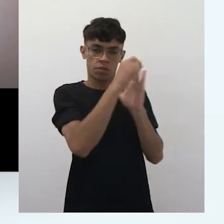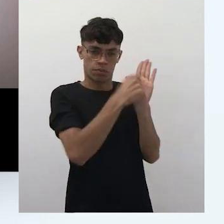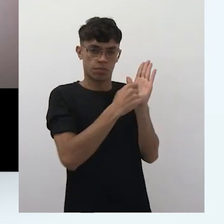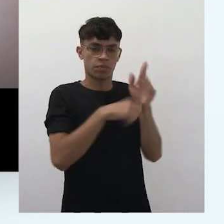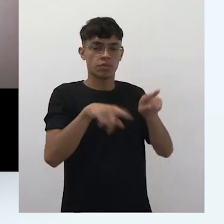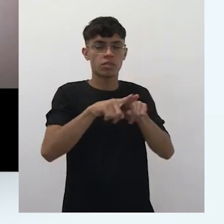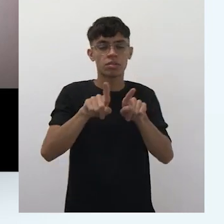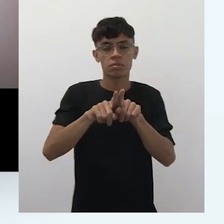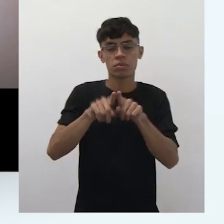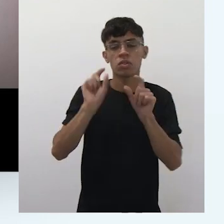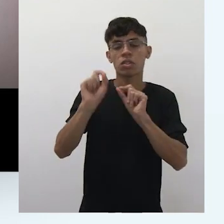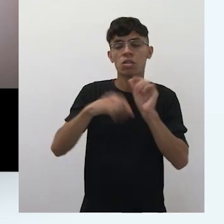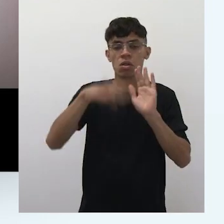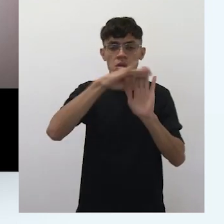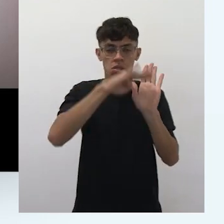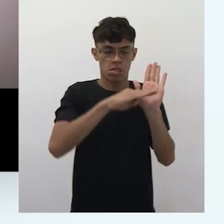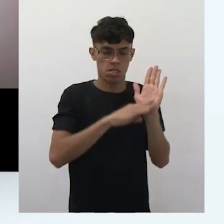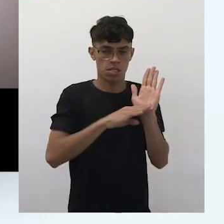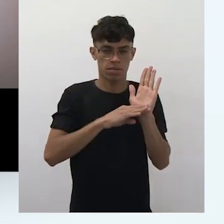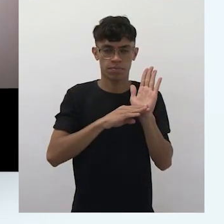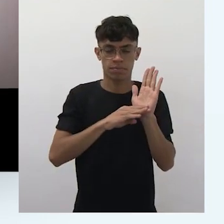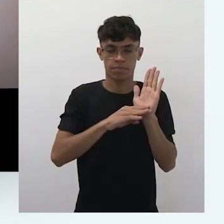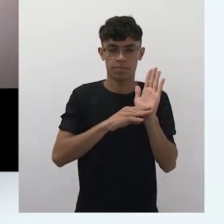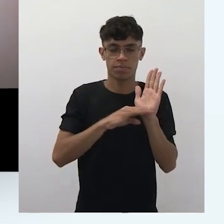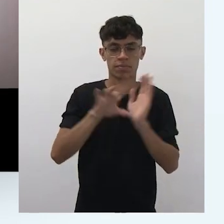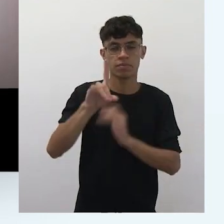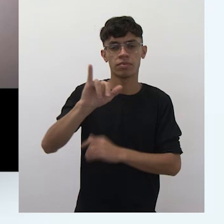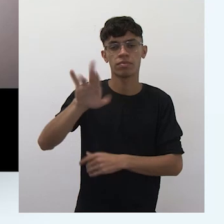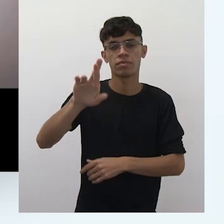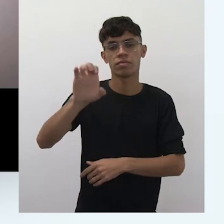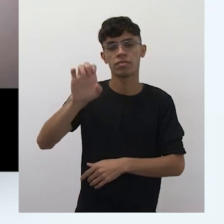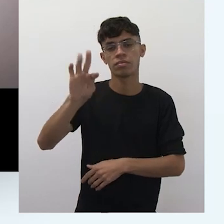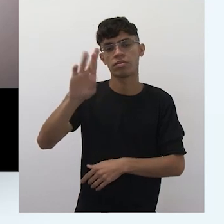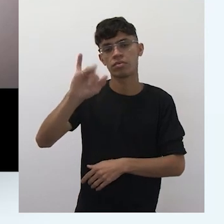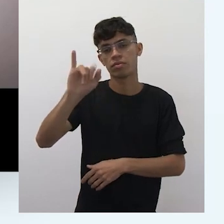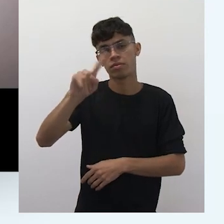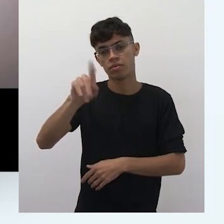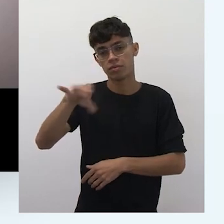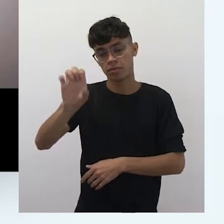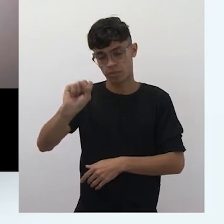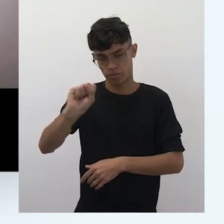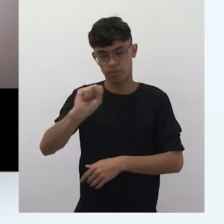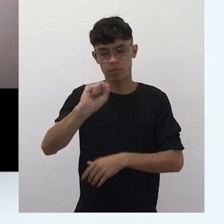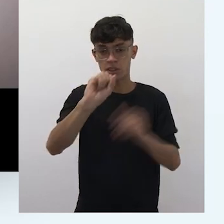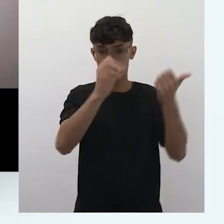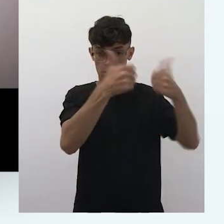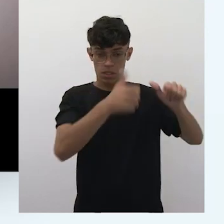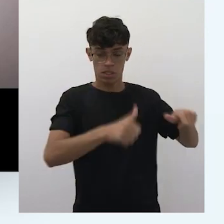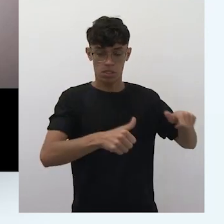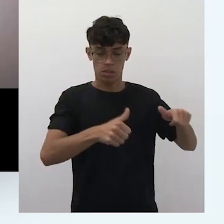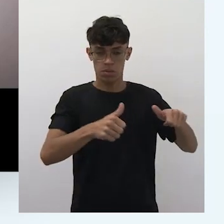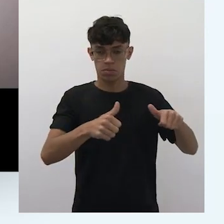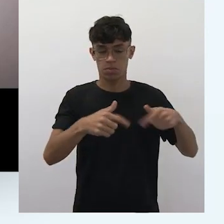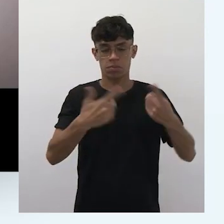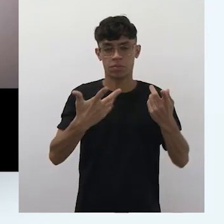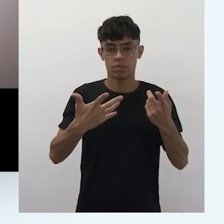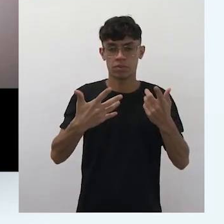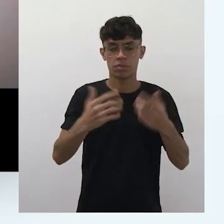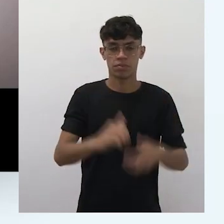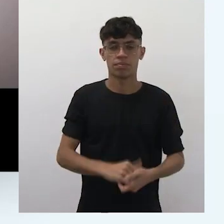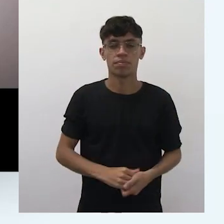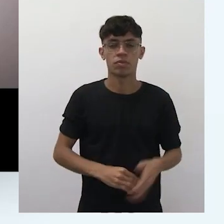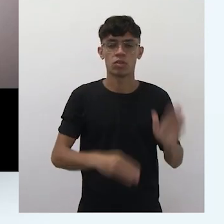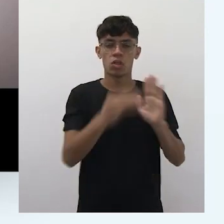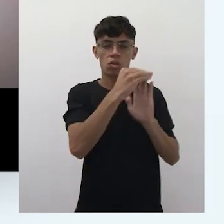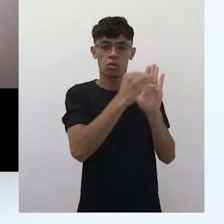e das demais diretrizes legais. A avaliação deve, principalmente, penso eu, estar alicerçada